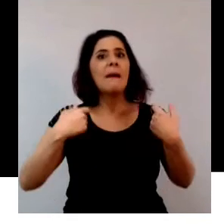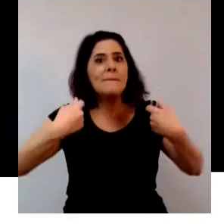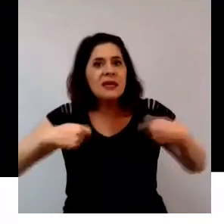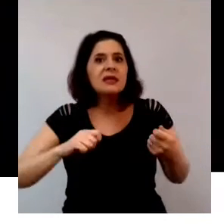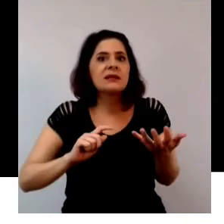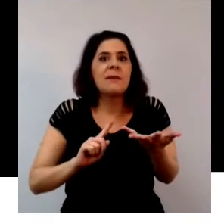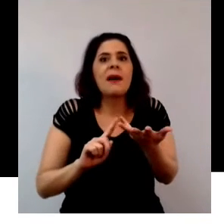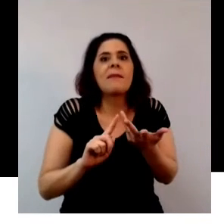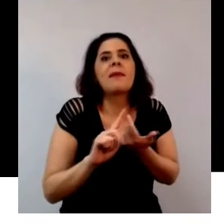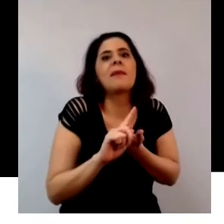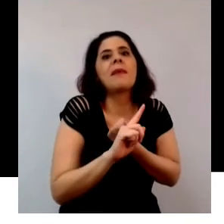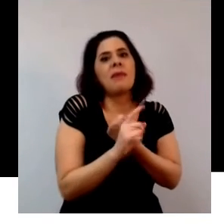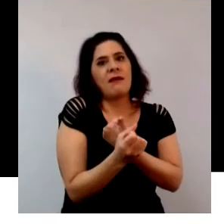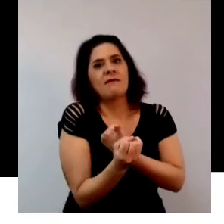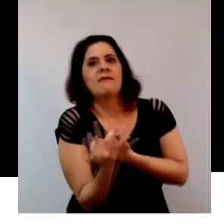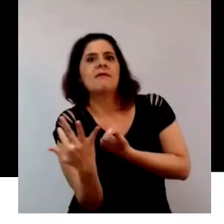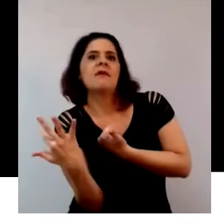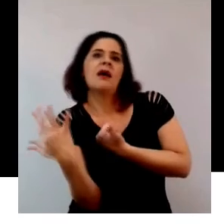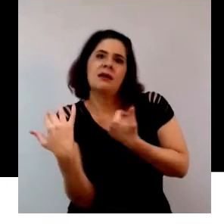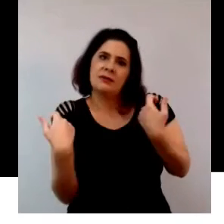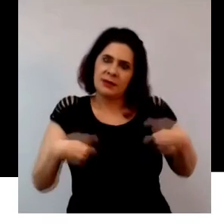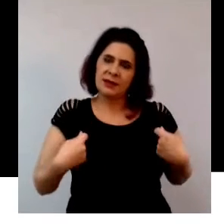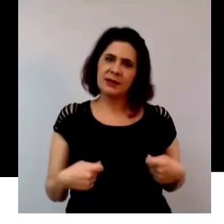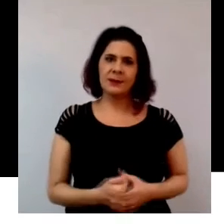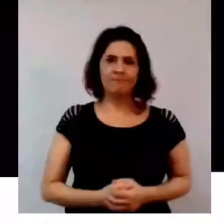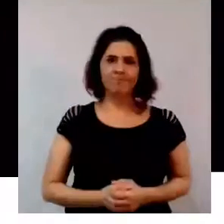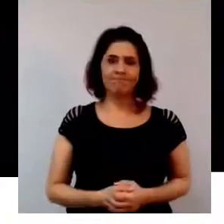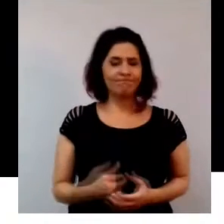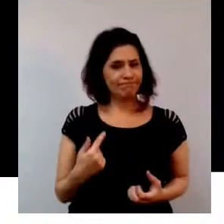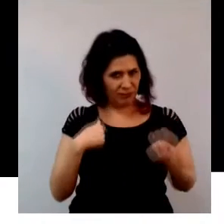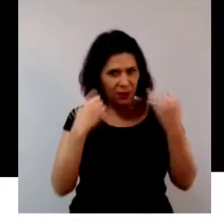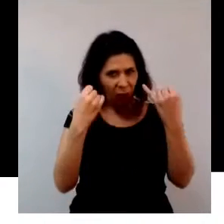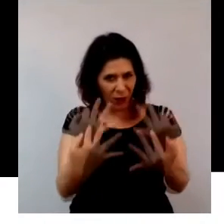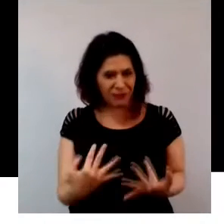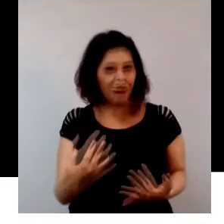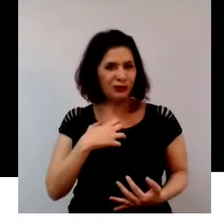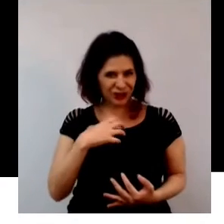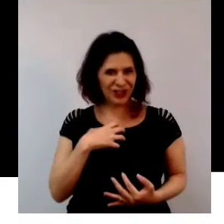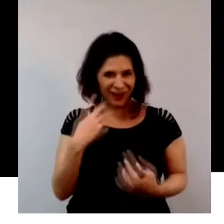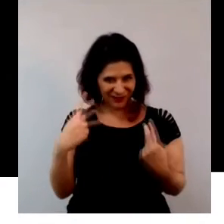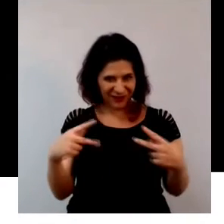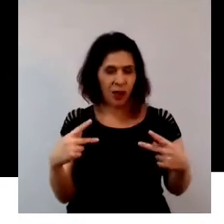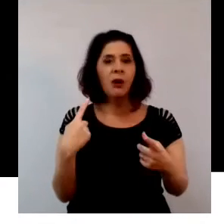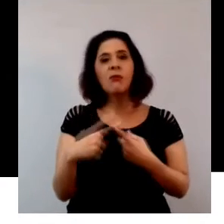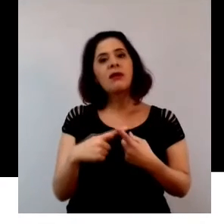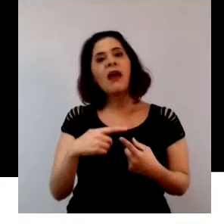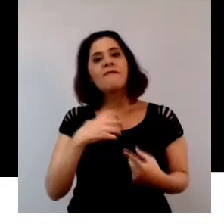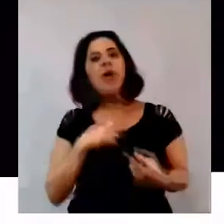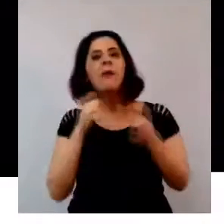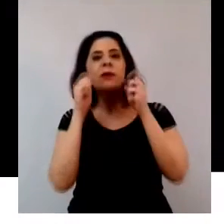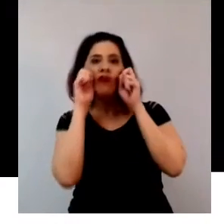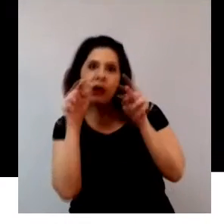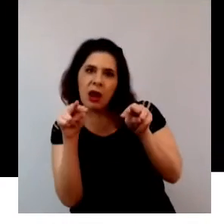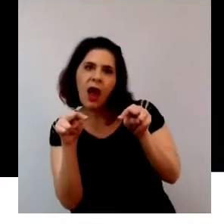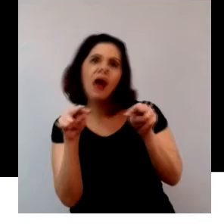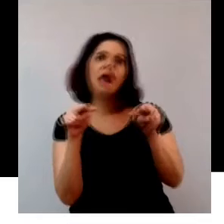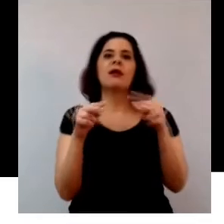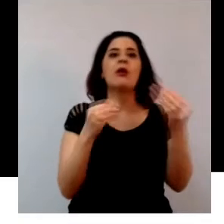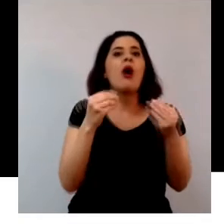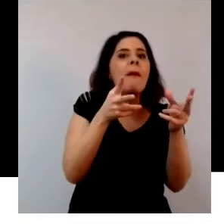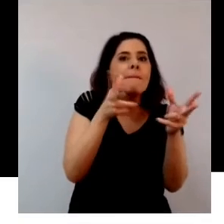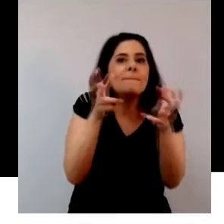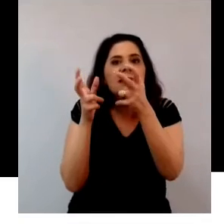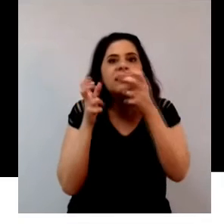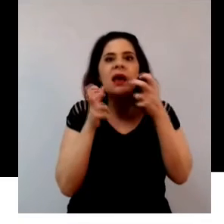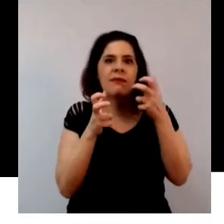E eu falo do jeito que está, dessa forma de olhar, de ler, de contextos muito hegemônicos, né? Que vem normalmente de onde que a gente